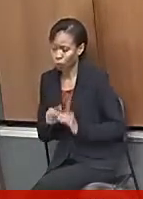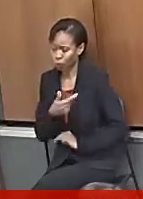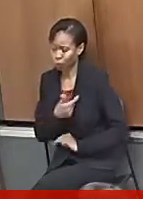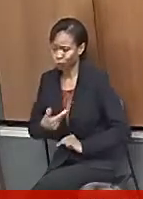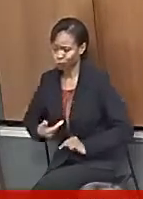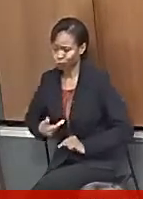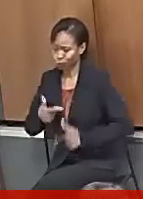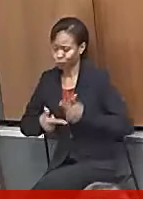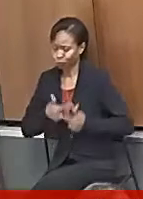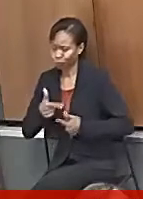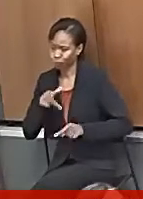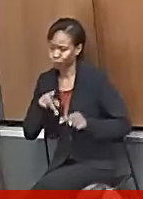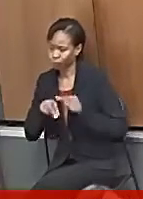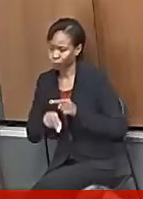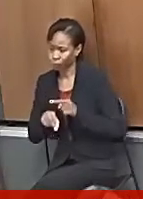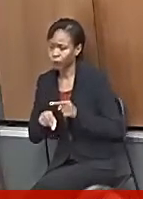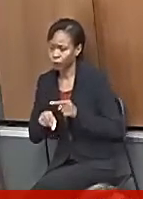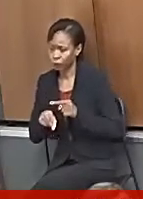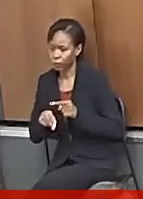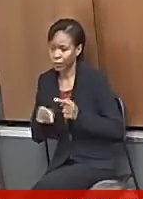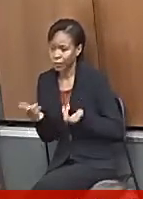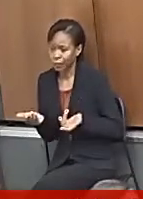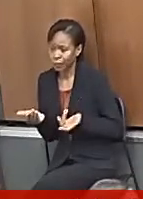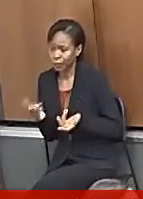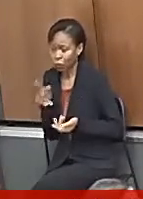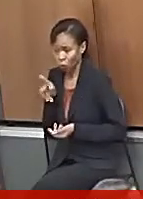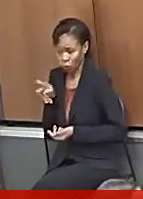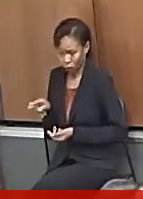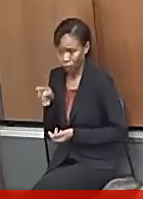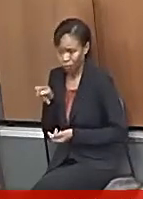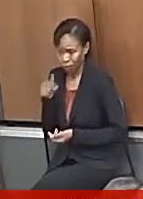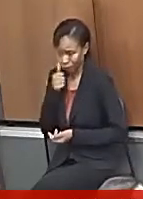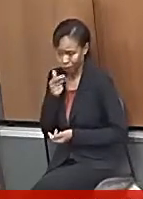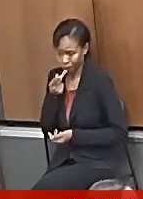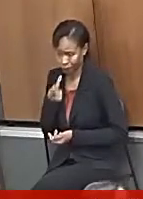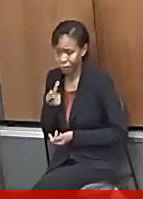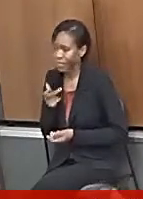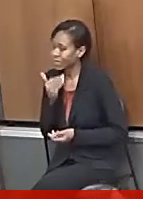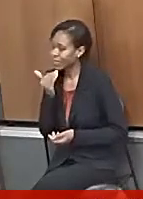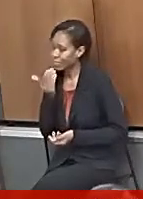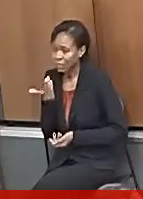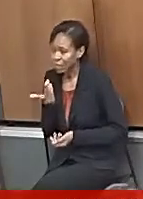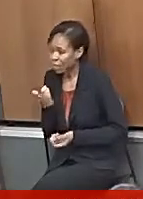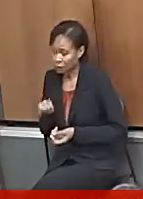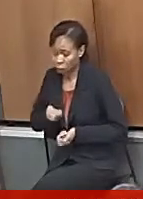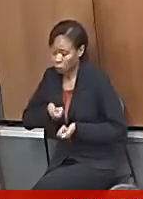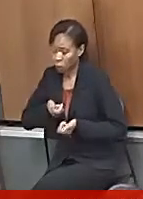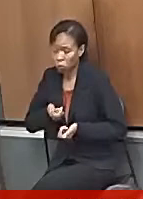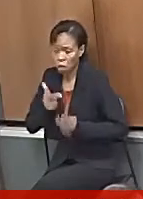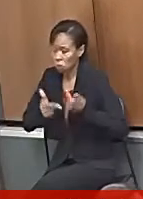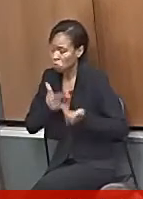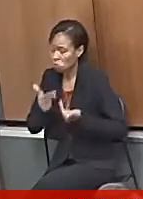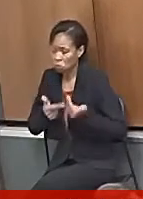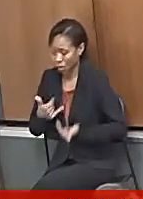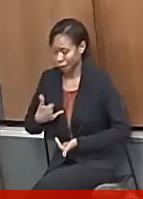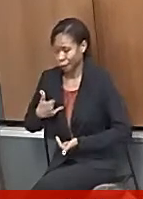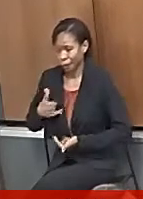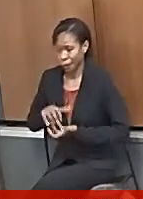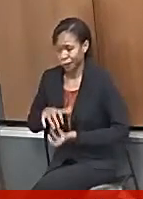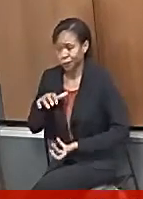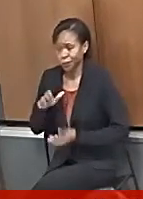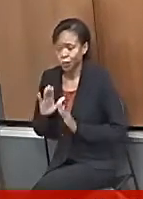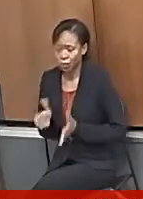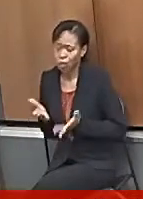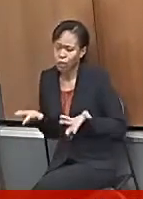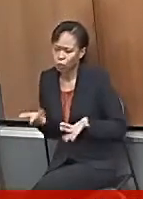disse muito claro ninguém vai dar emprego a oportunidade na idade e adoentados como estão todos nós estamos buscando a prorrogação